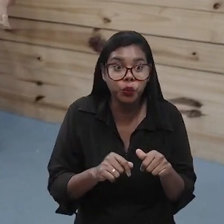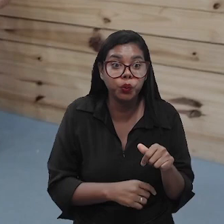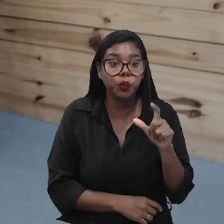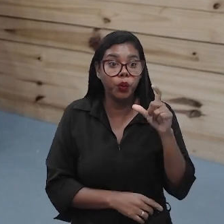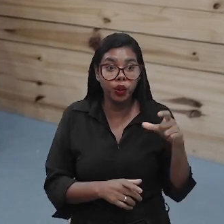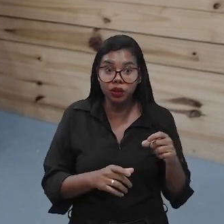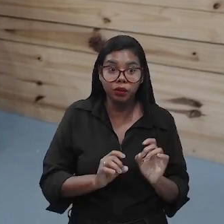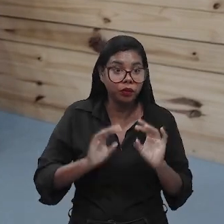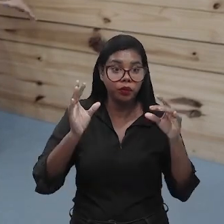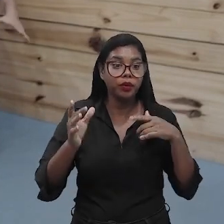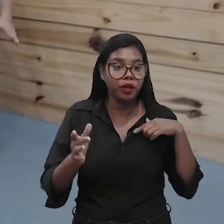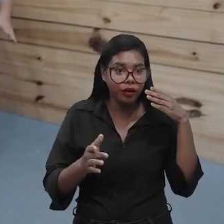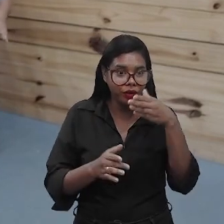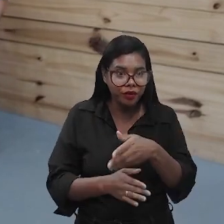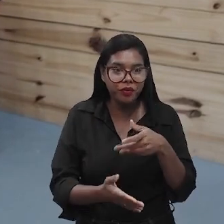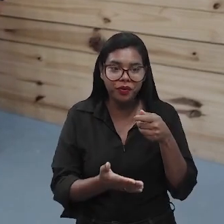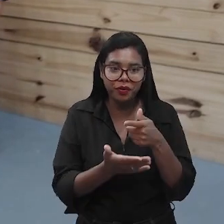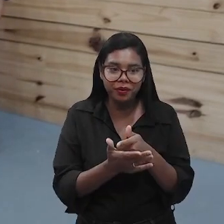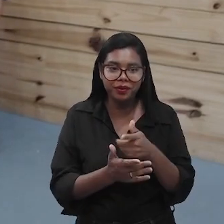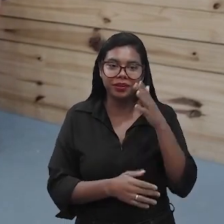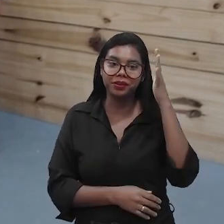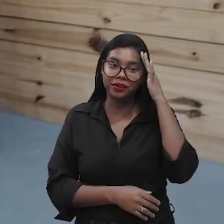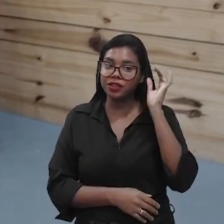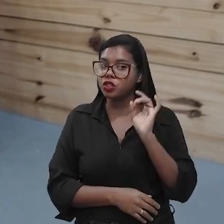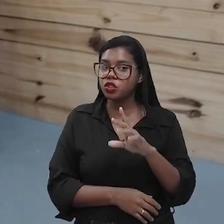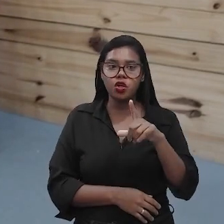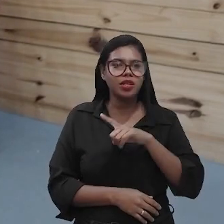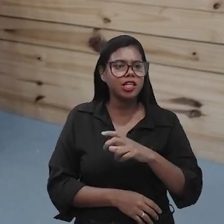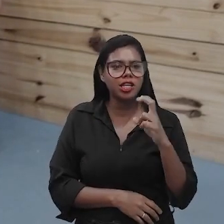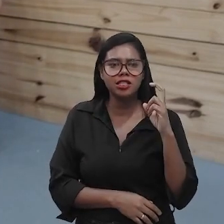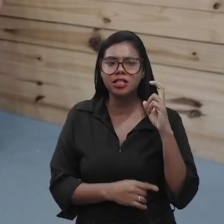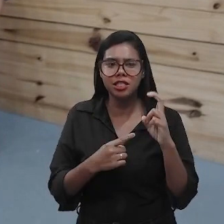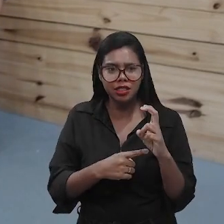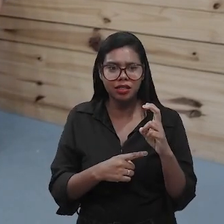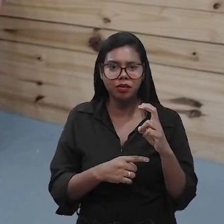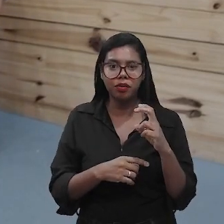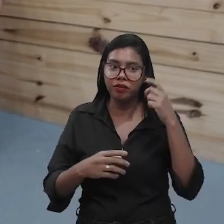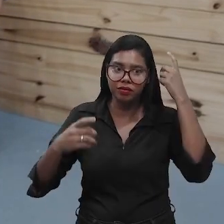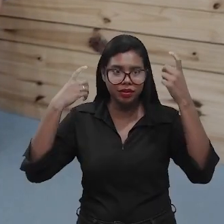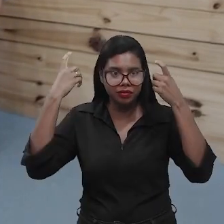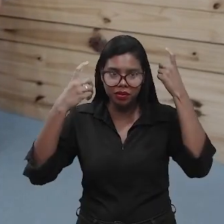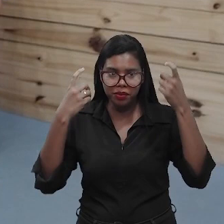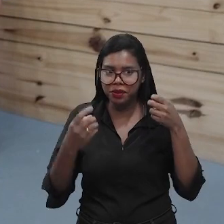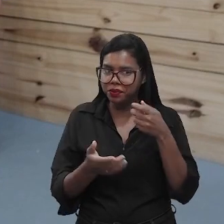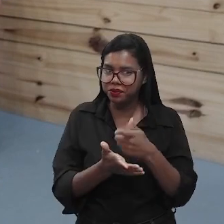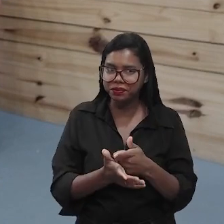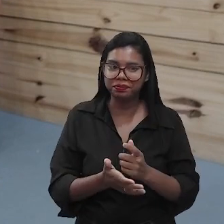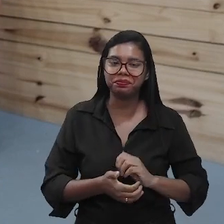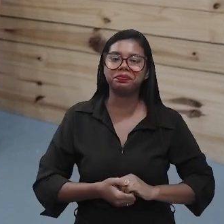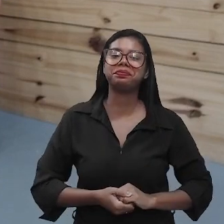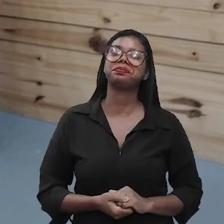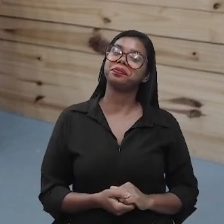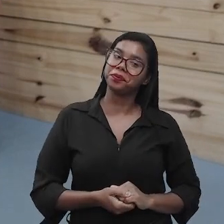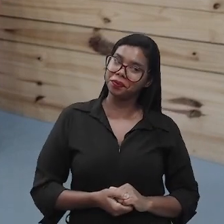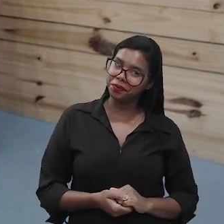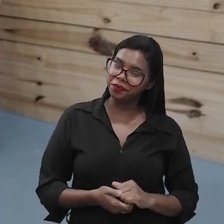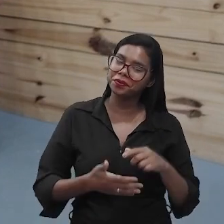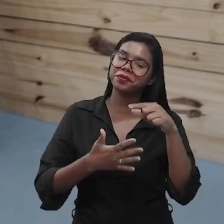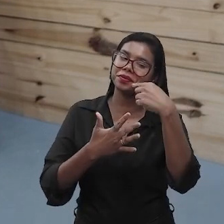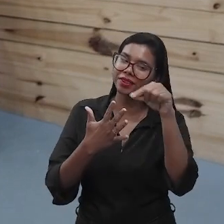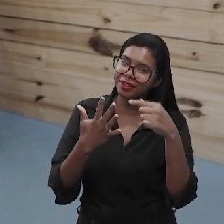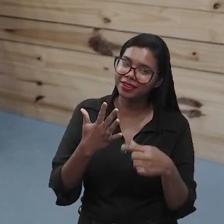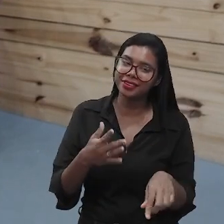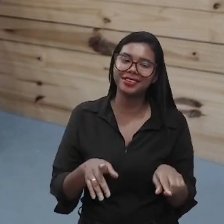só tem 100, só restam 5 unidades, então você tem que ir lá. A escassez também é um gatilho. É a questão da